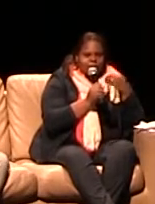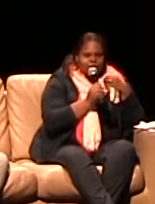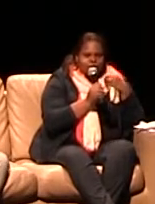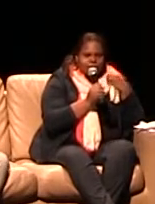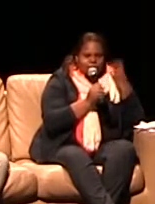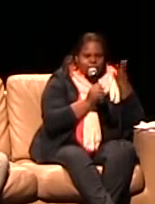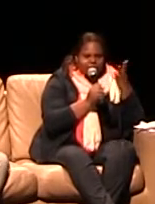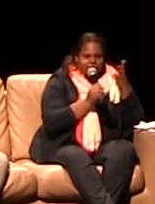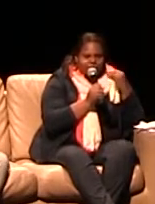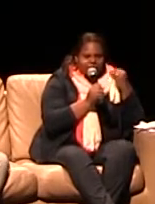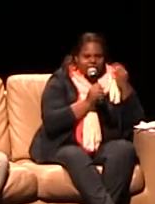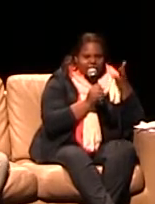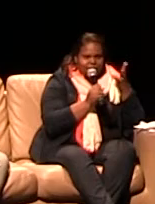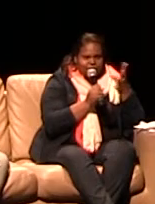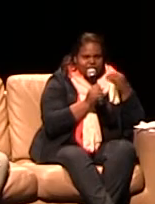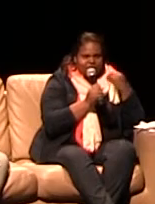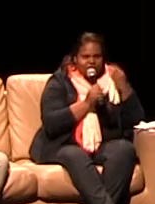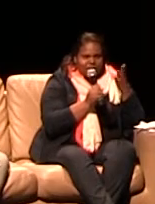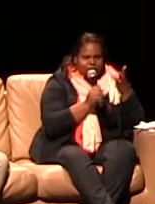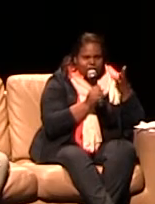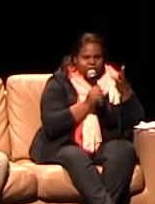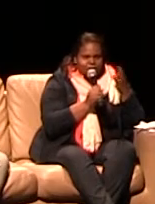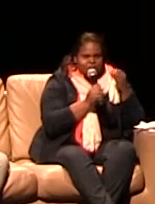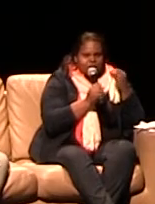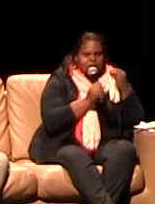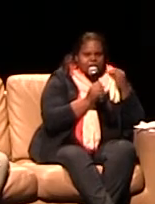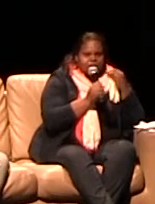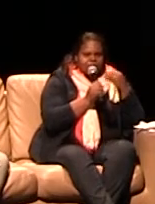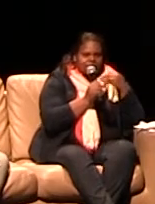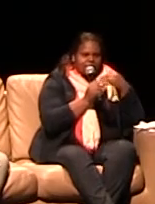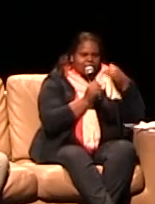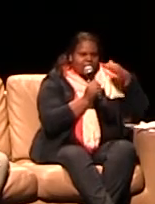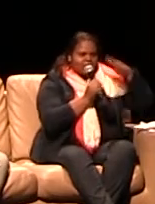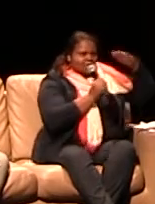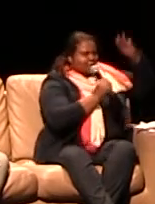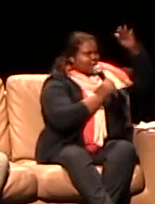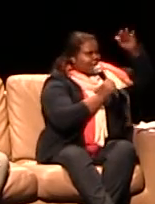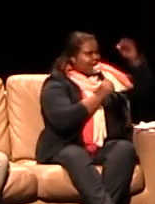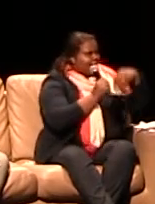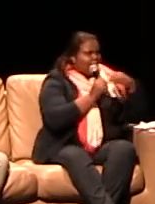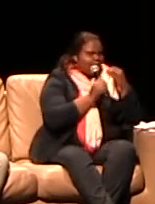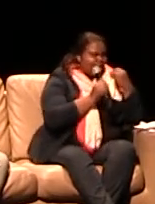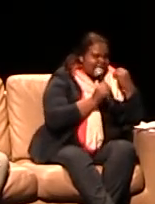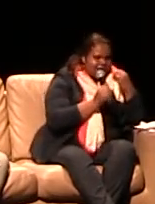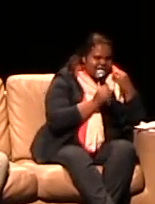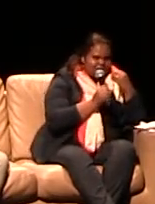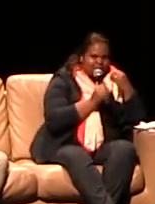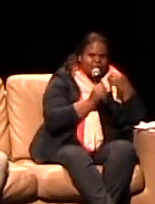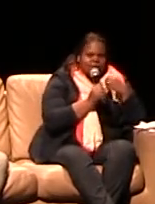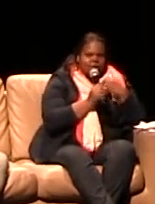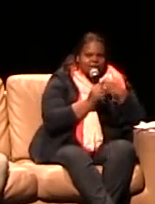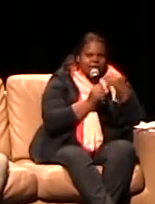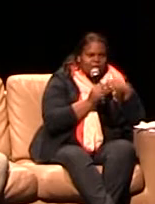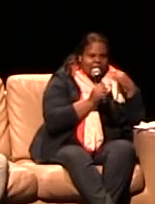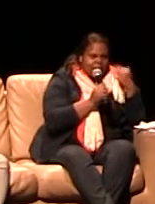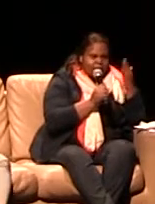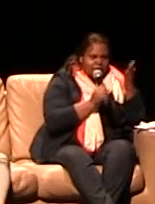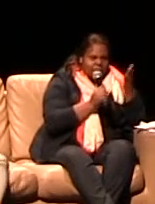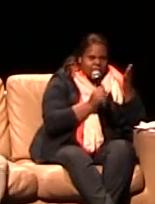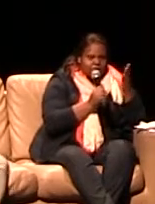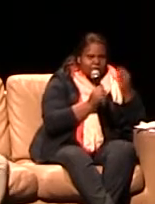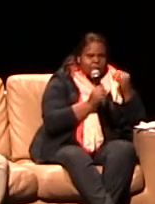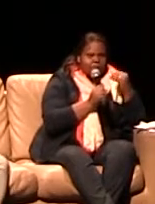num momento de lamúria, de lamentação, de crítica ao aluno. Então, esse foi, né, o processo. Falando